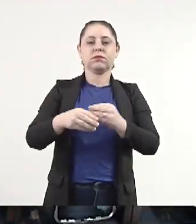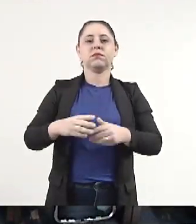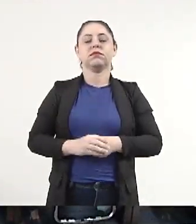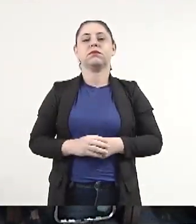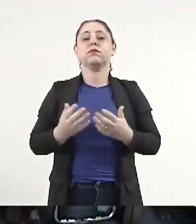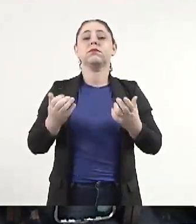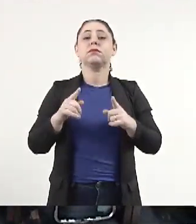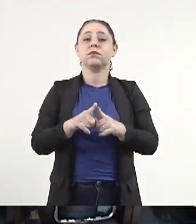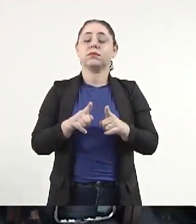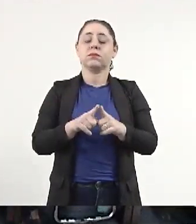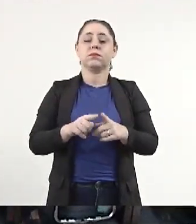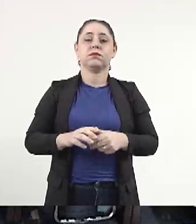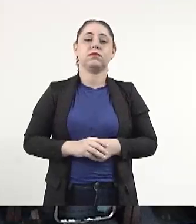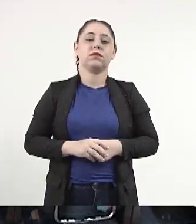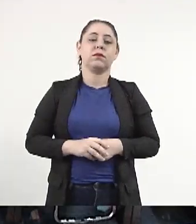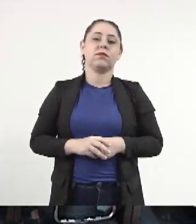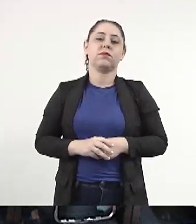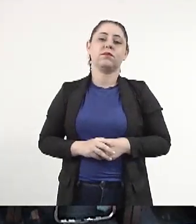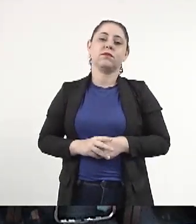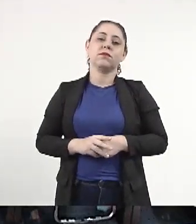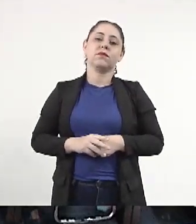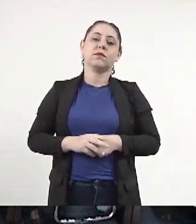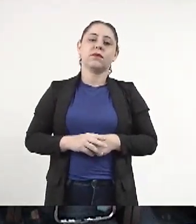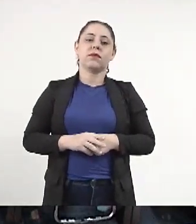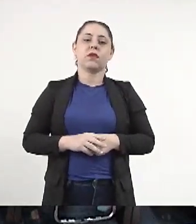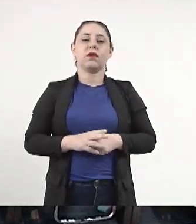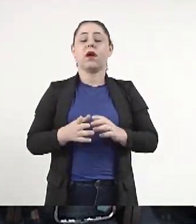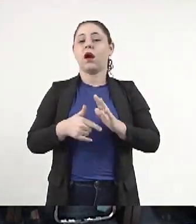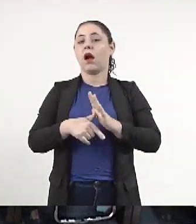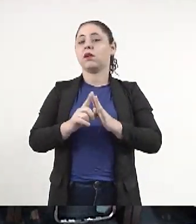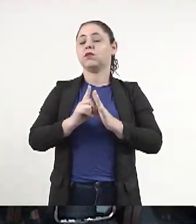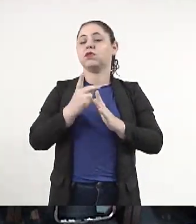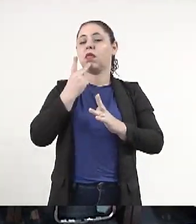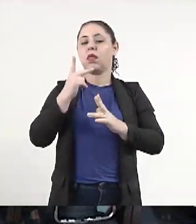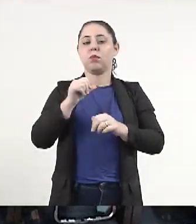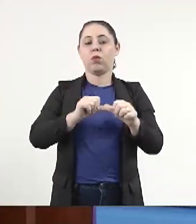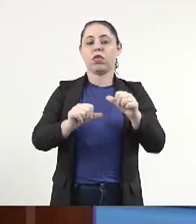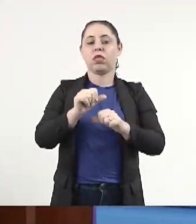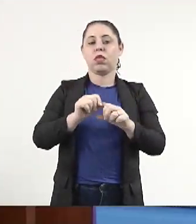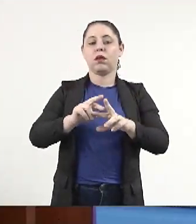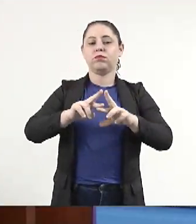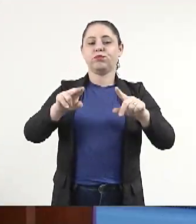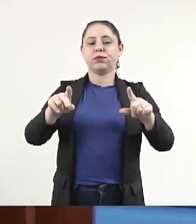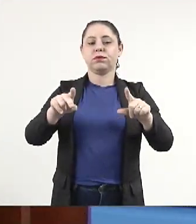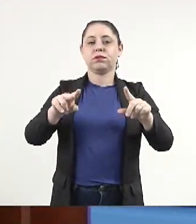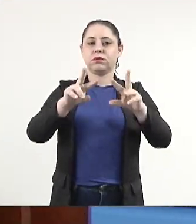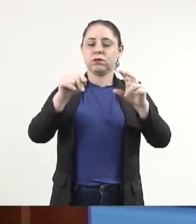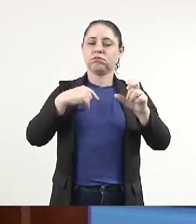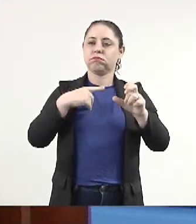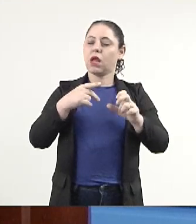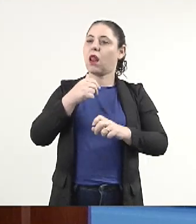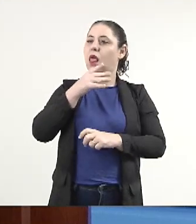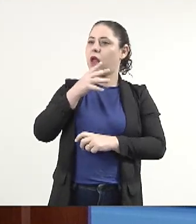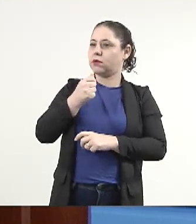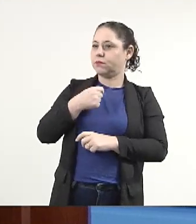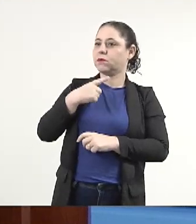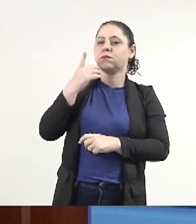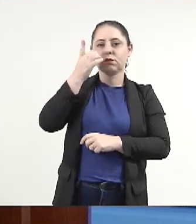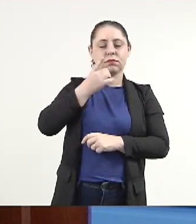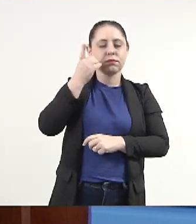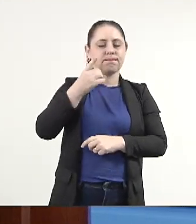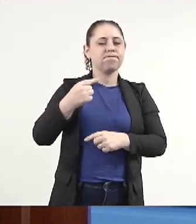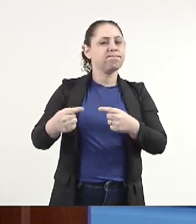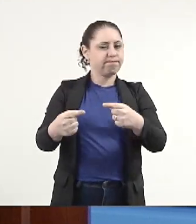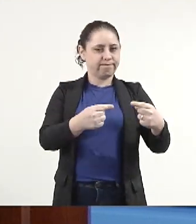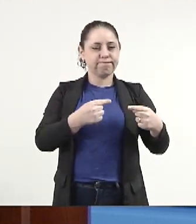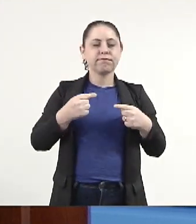eu quero, antes de mudar aqui de assunto, ouvir a deputada Lia Nogueira, sempre uma deputada